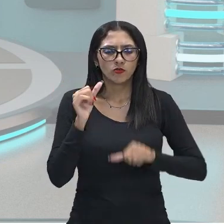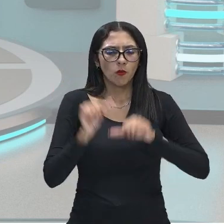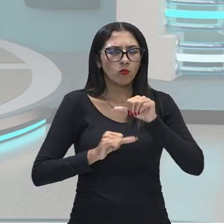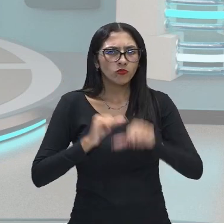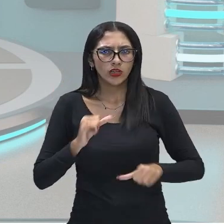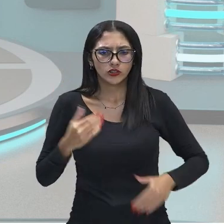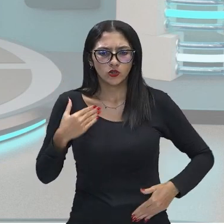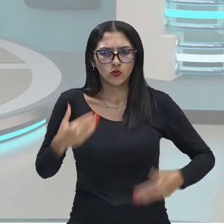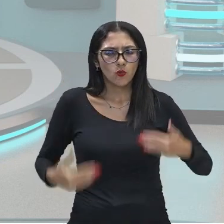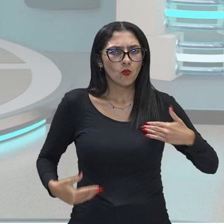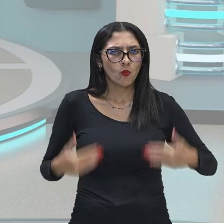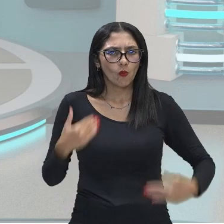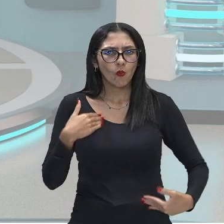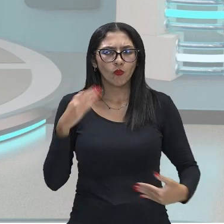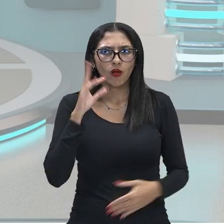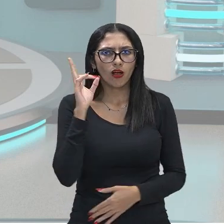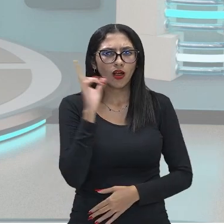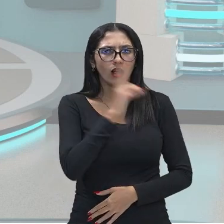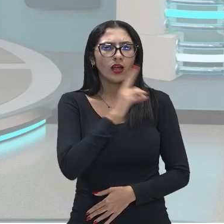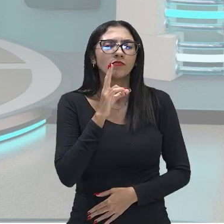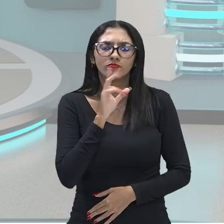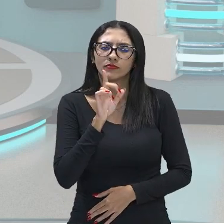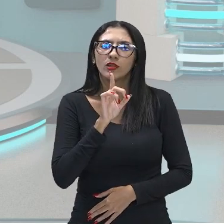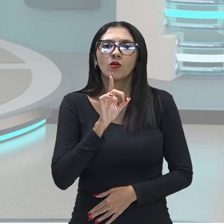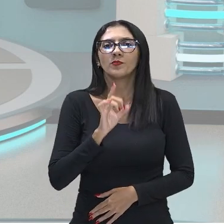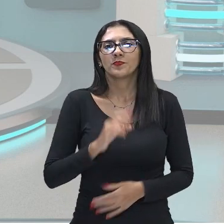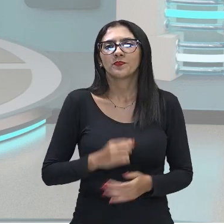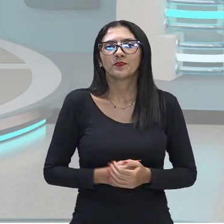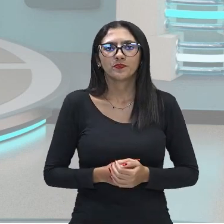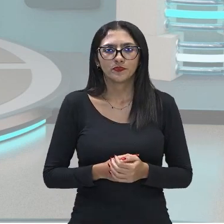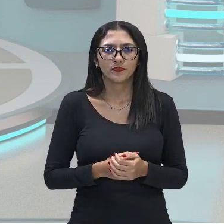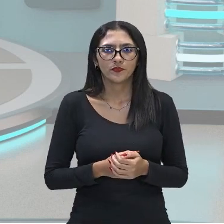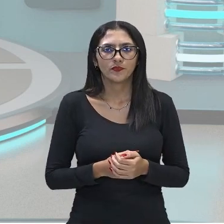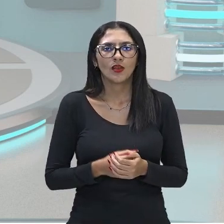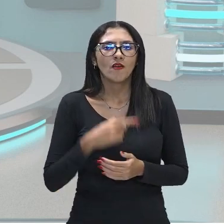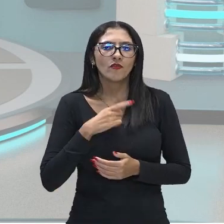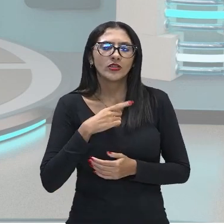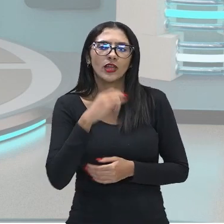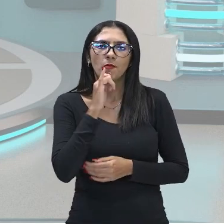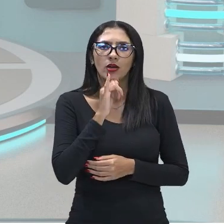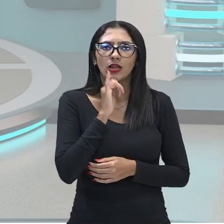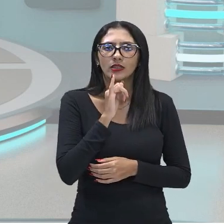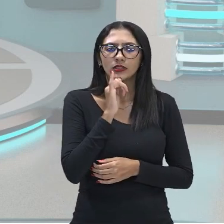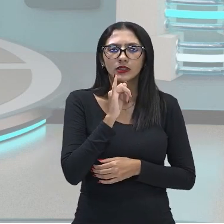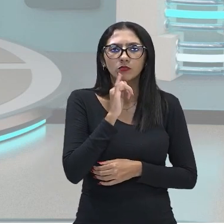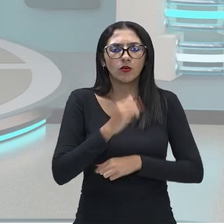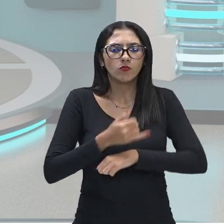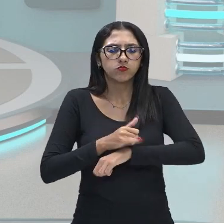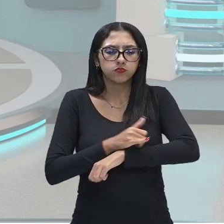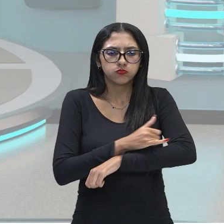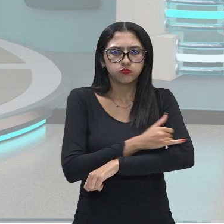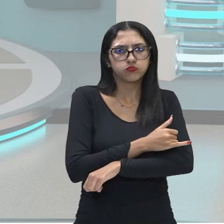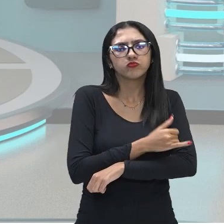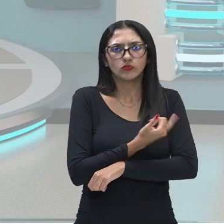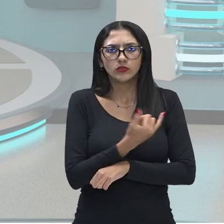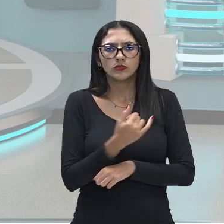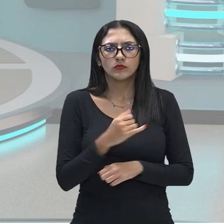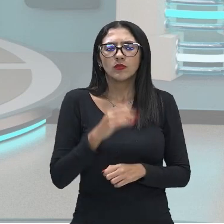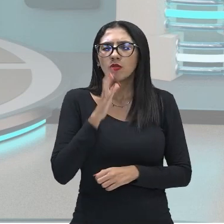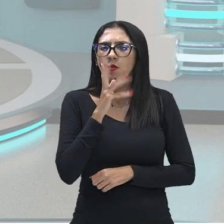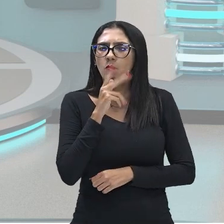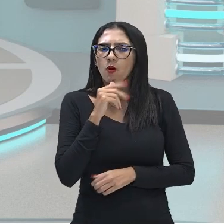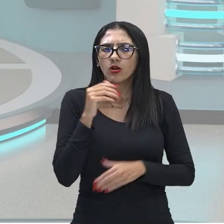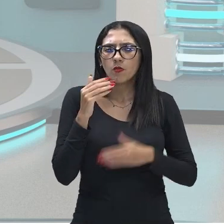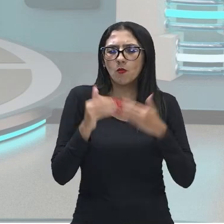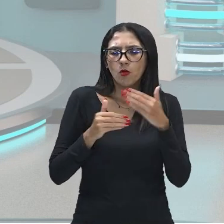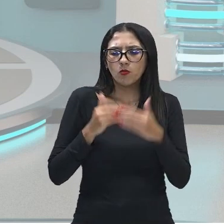eh massa muscular Mas a a a sobreposição né a eliminação da gordura e o crescimento o desenvolvimento da massa